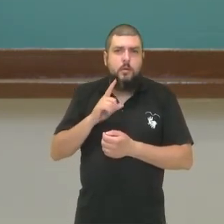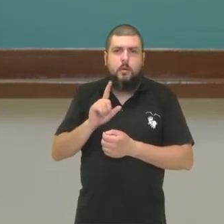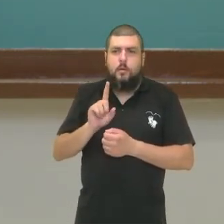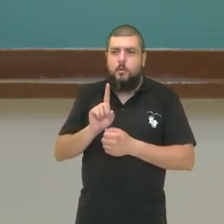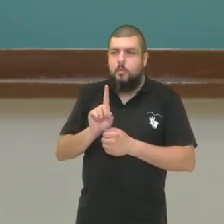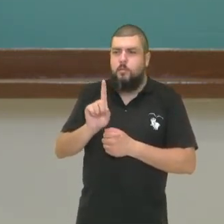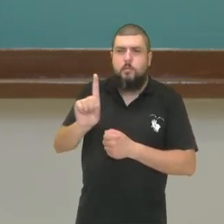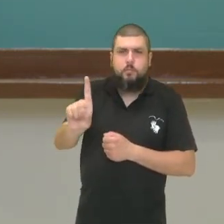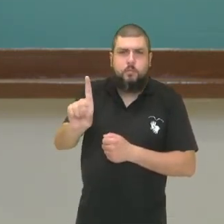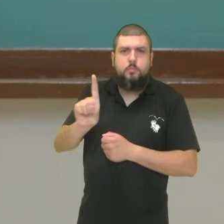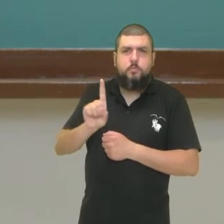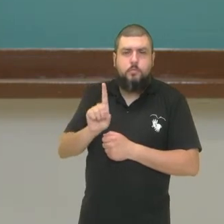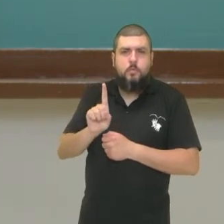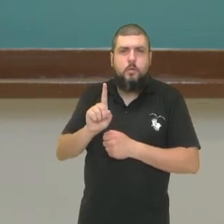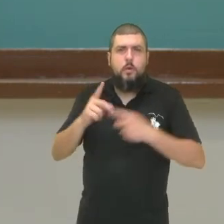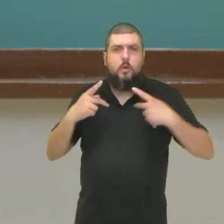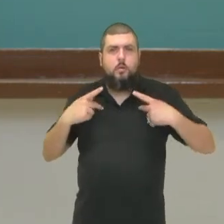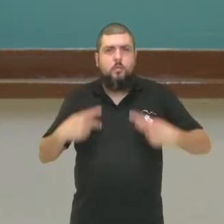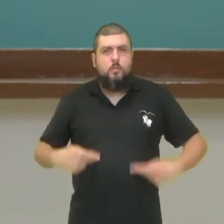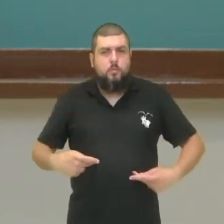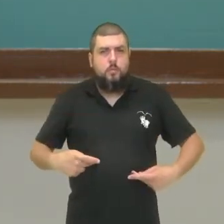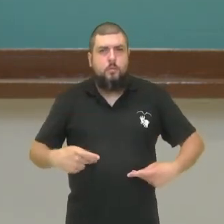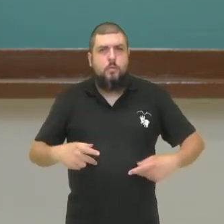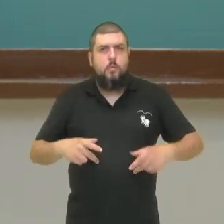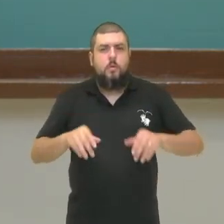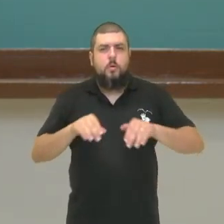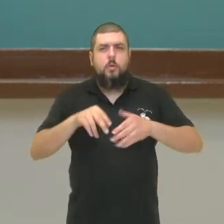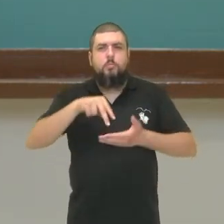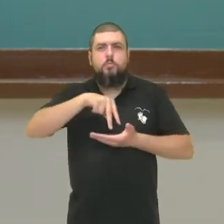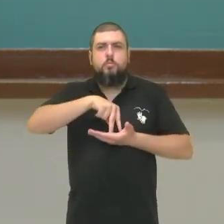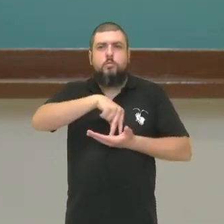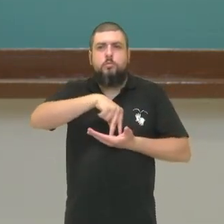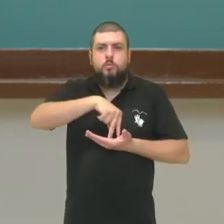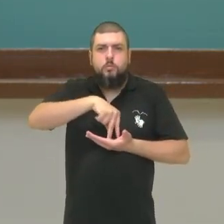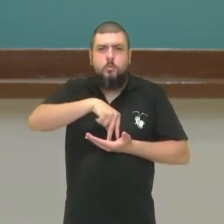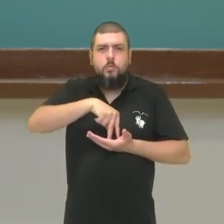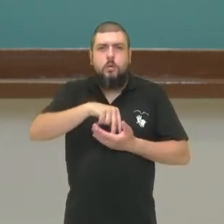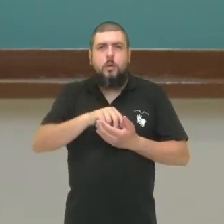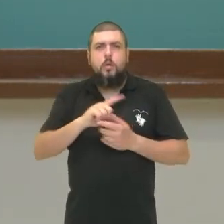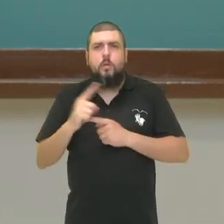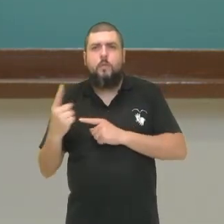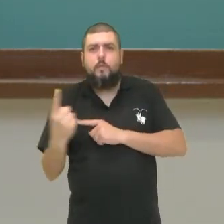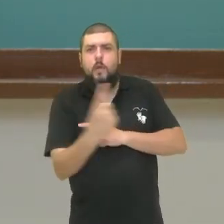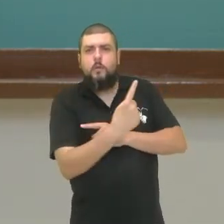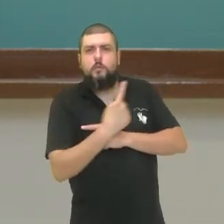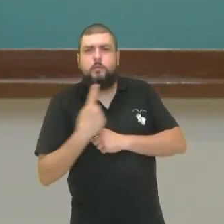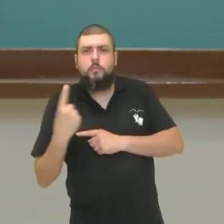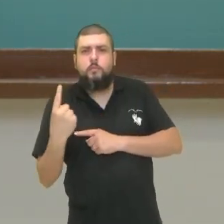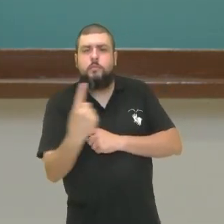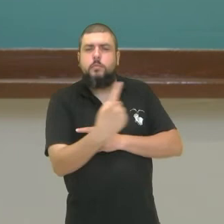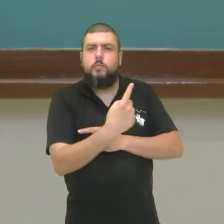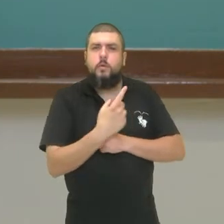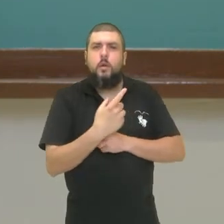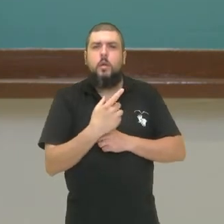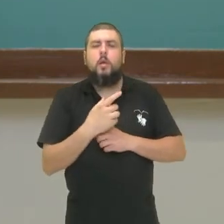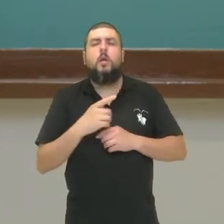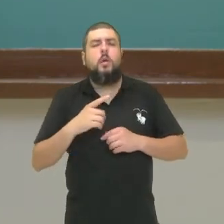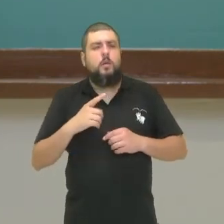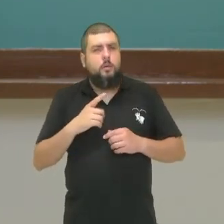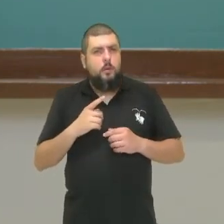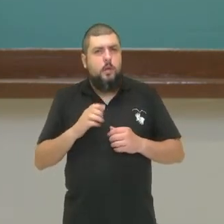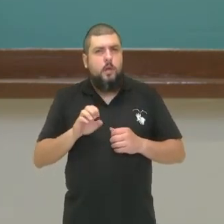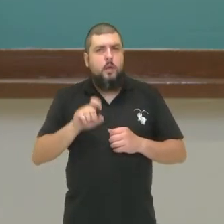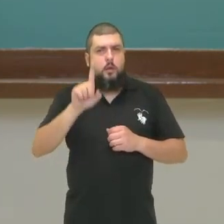posturas, equilíbrios, gestos, passos, saltos, voltas, quedas, né? São os recursos que eu